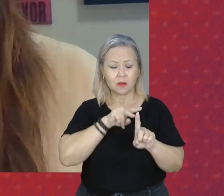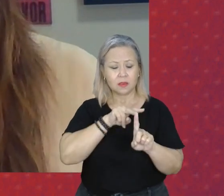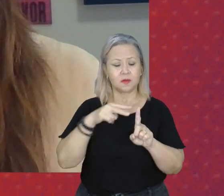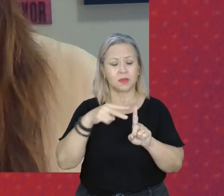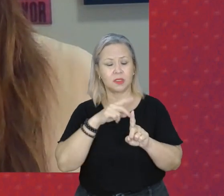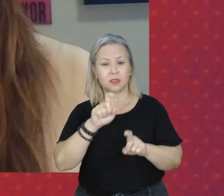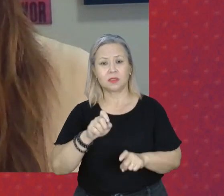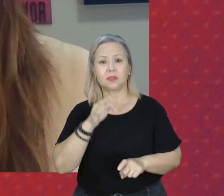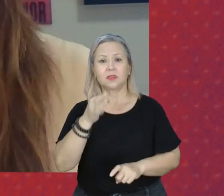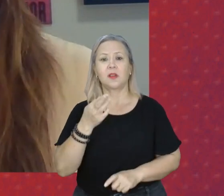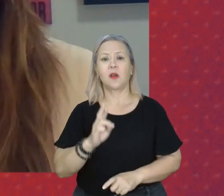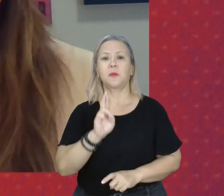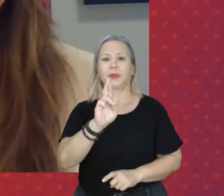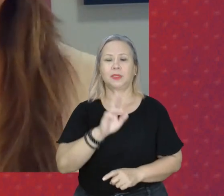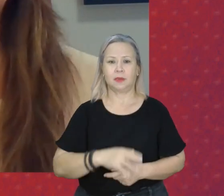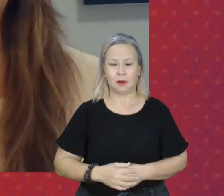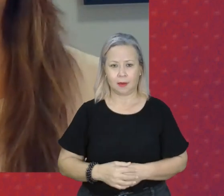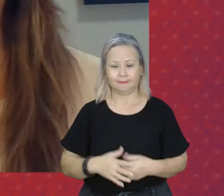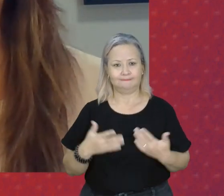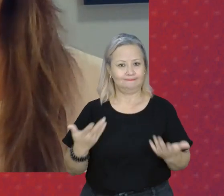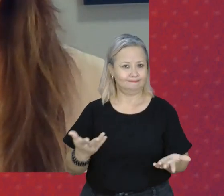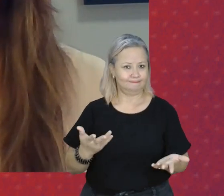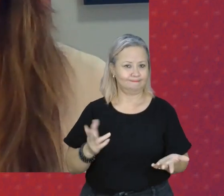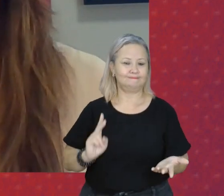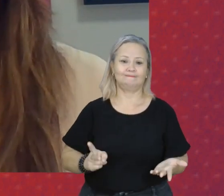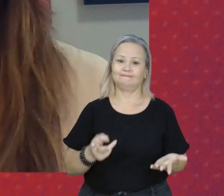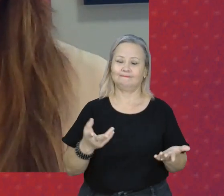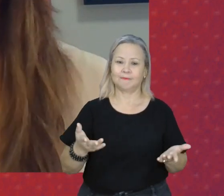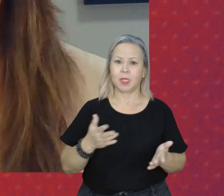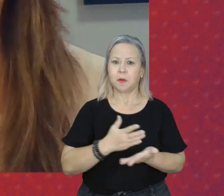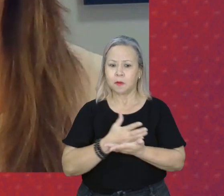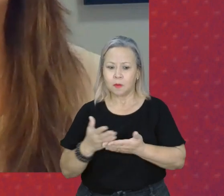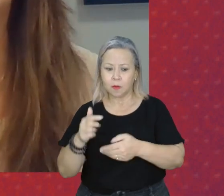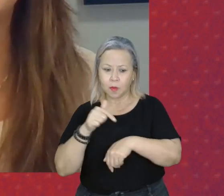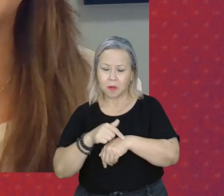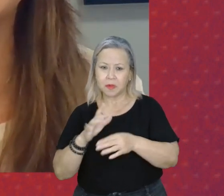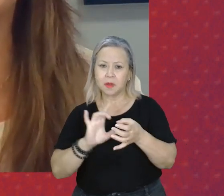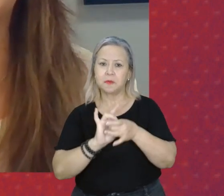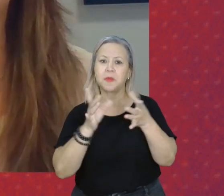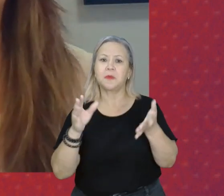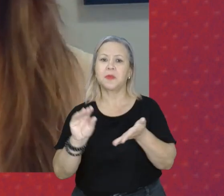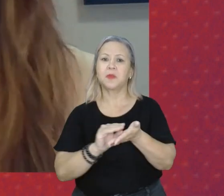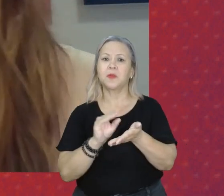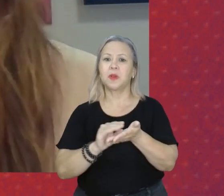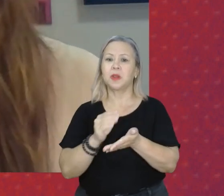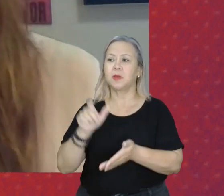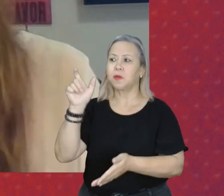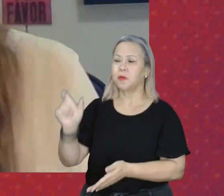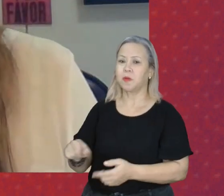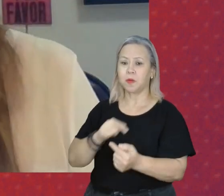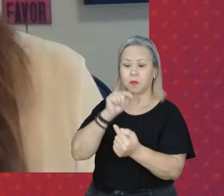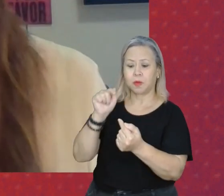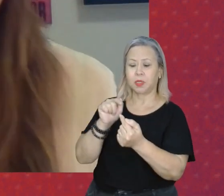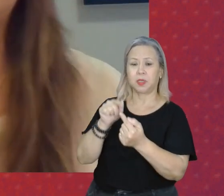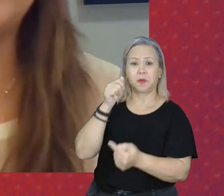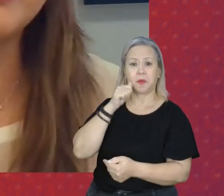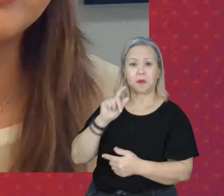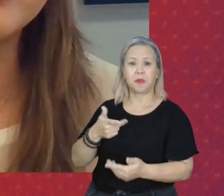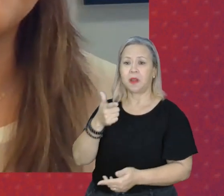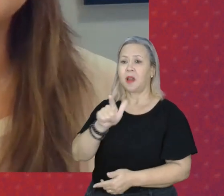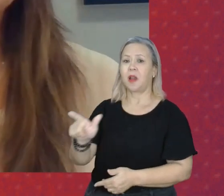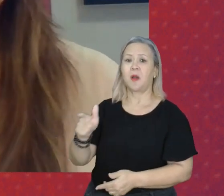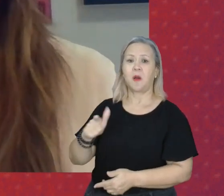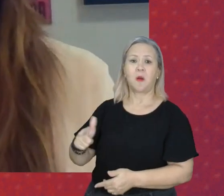serão representadas, né? E aí, a partir do momento que você permite que o recurso que seria para as mulheres vá para a candidata suplente, para a candidata